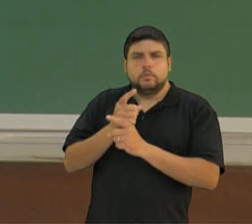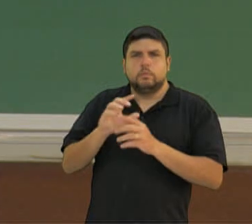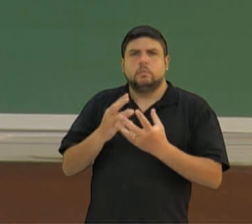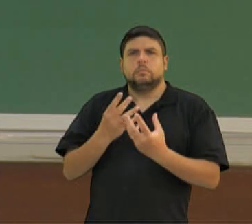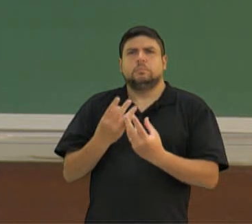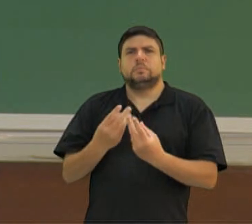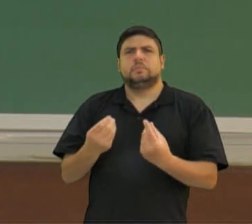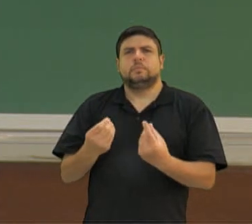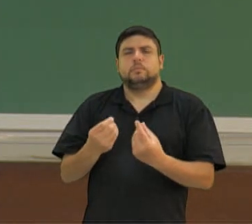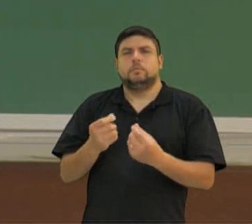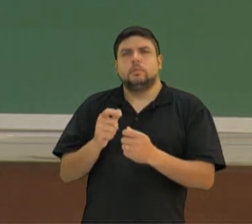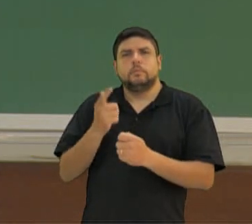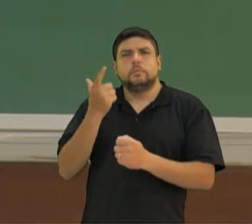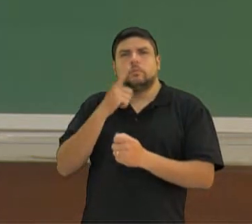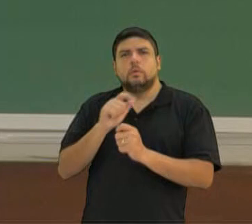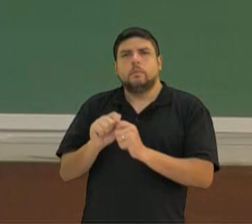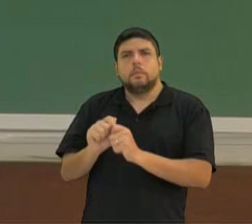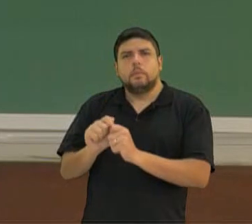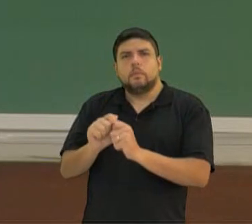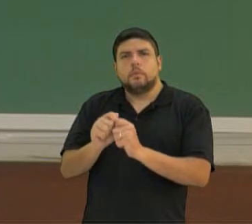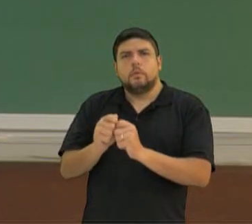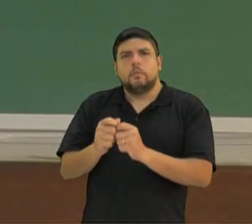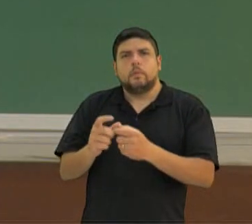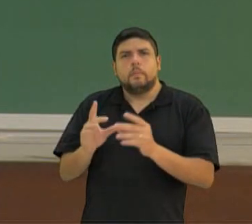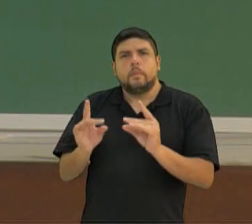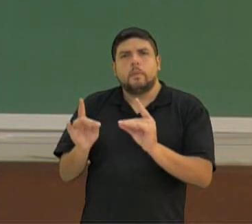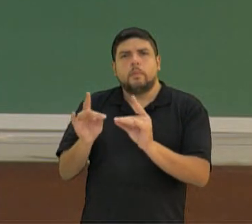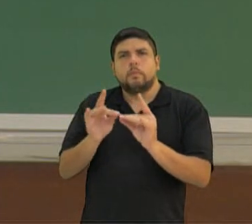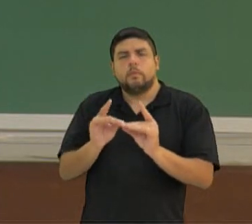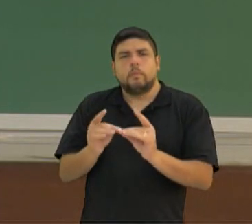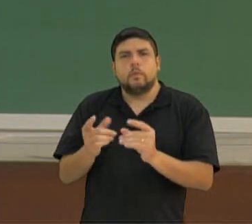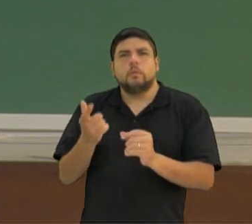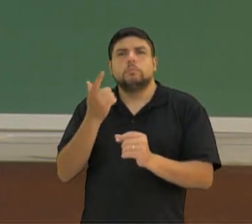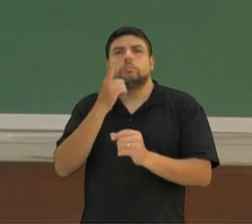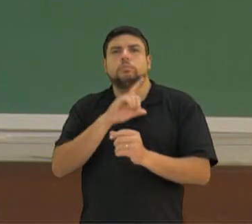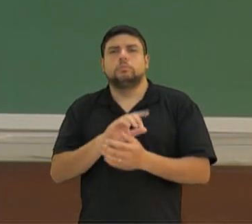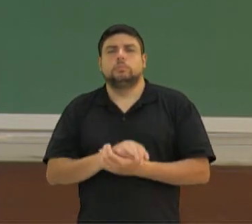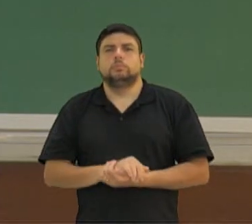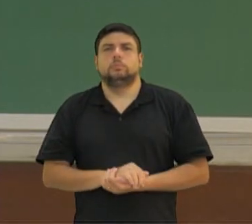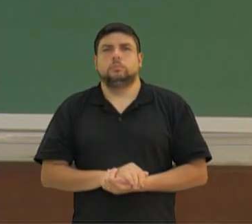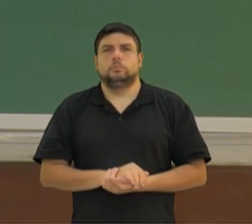restaurada, tá? Deixando as características da arte tapajônica.